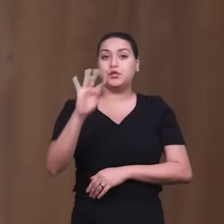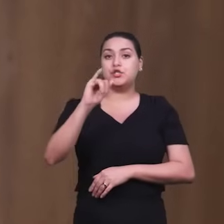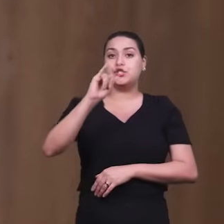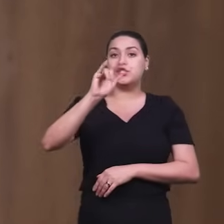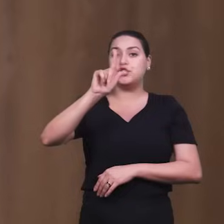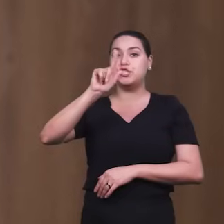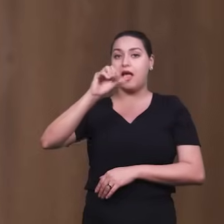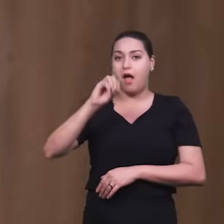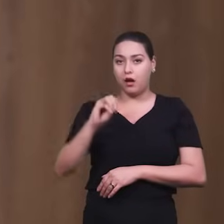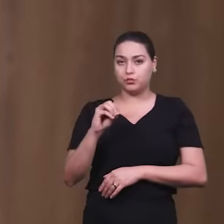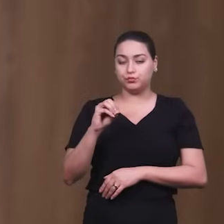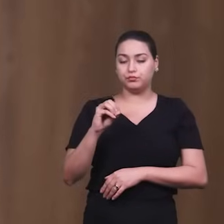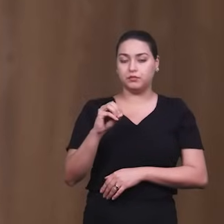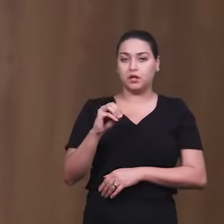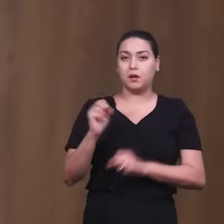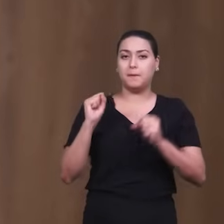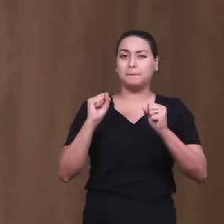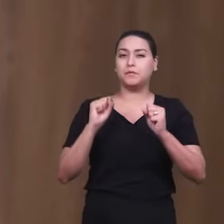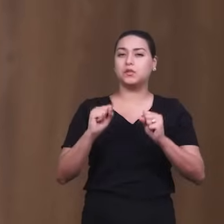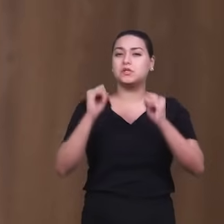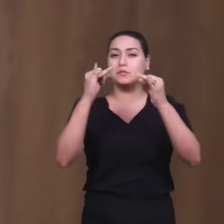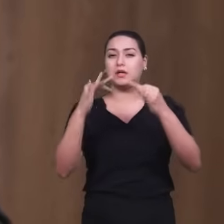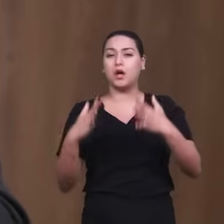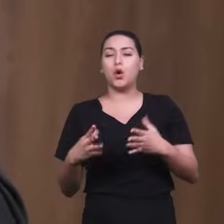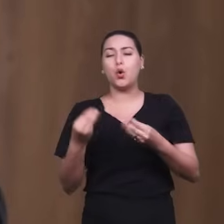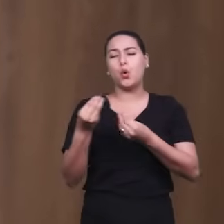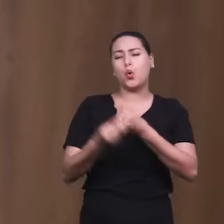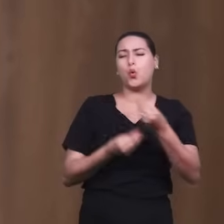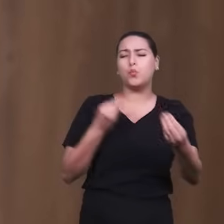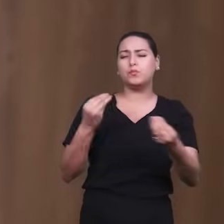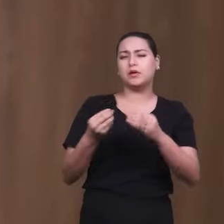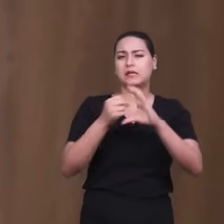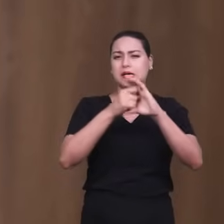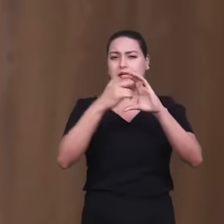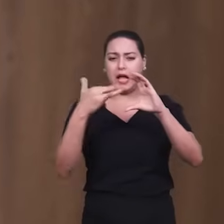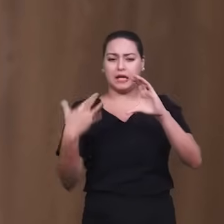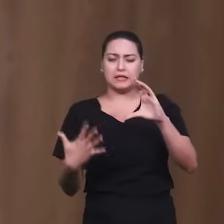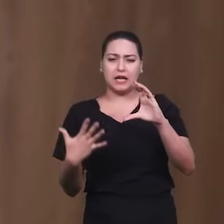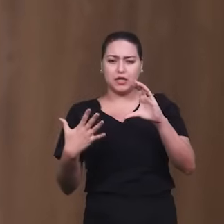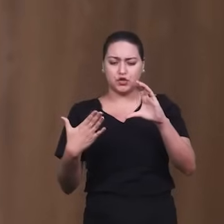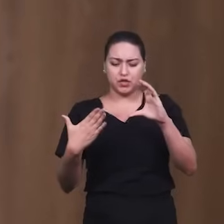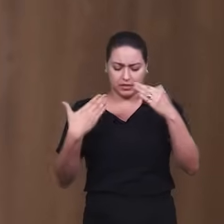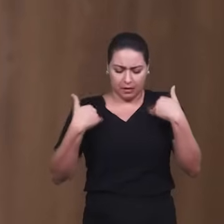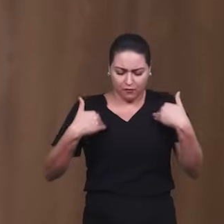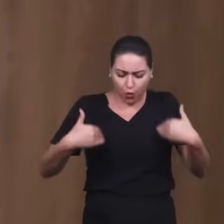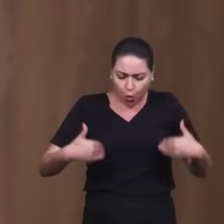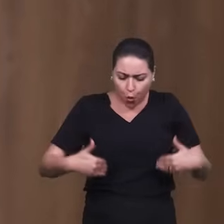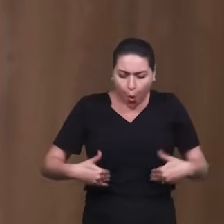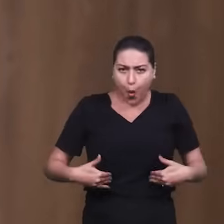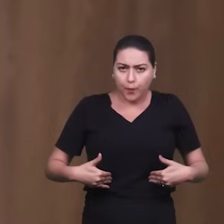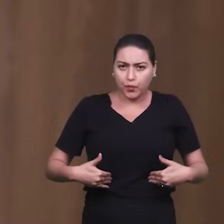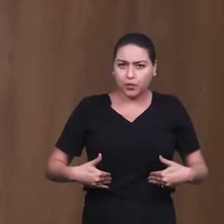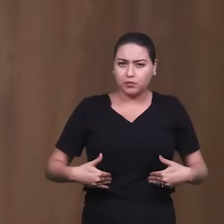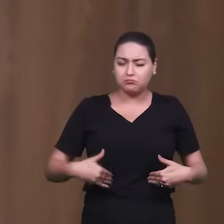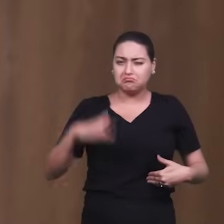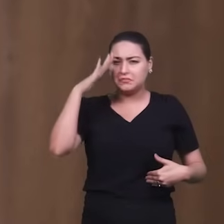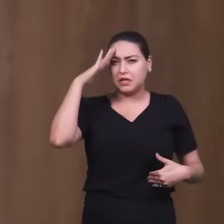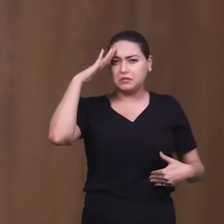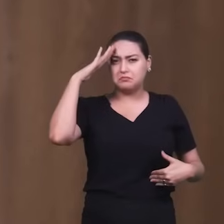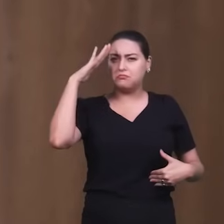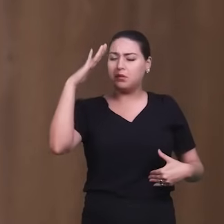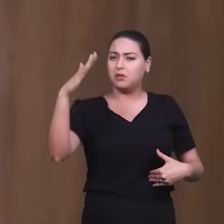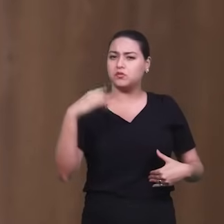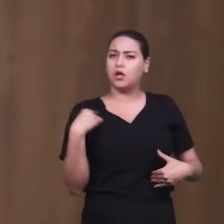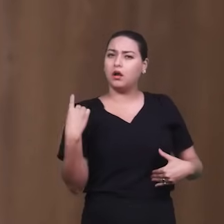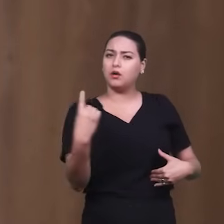outra pergunta para o nosso irmão Tiago, para que ele pudesse explicar como que essas características